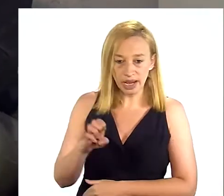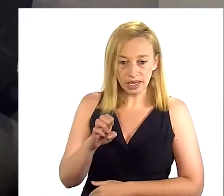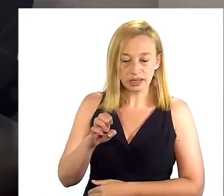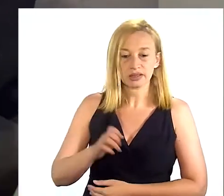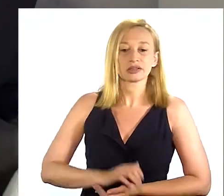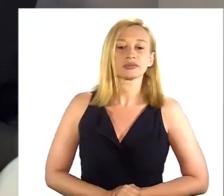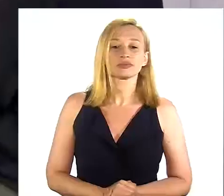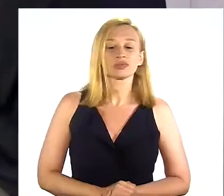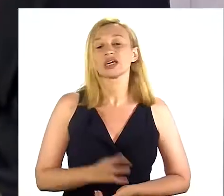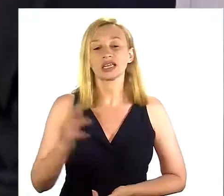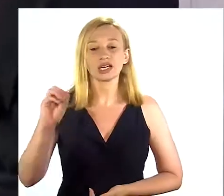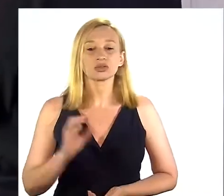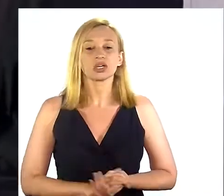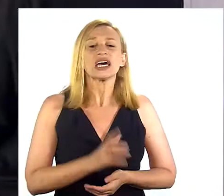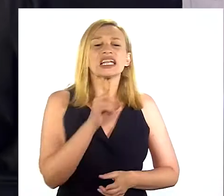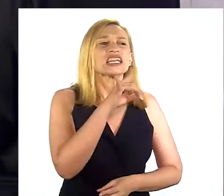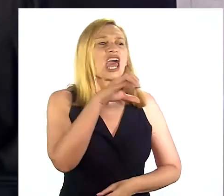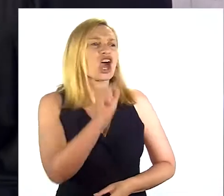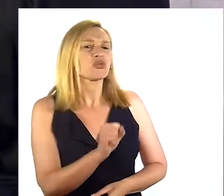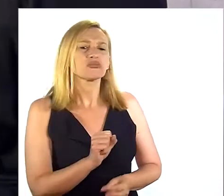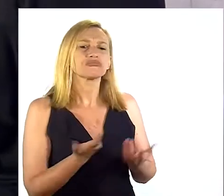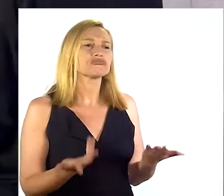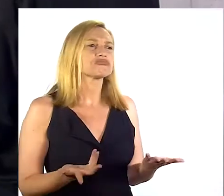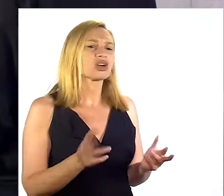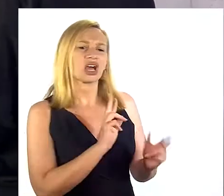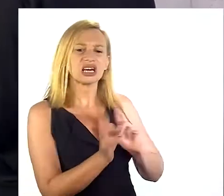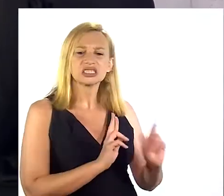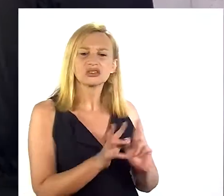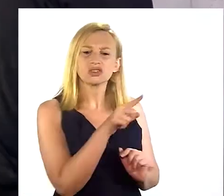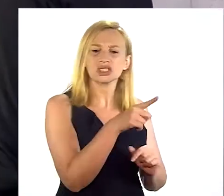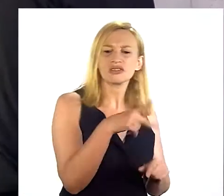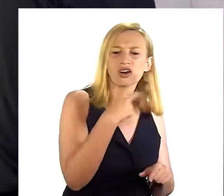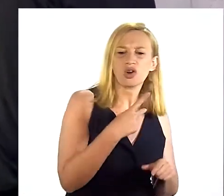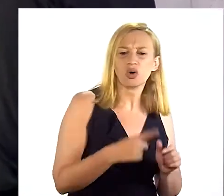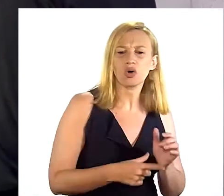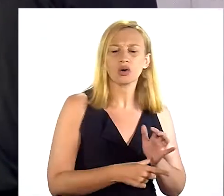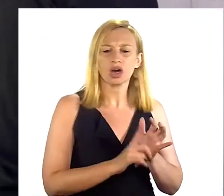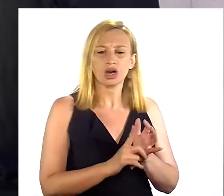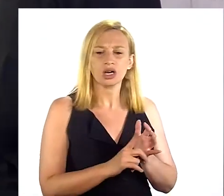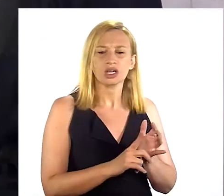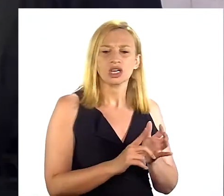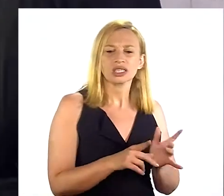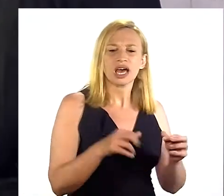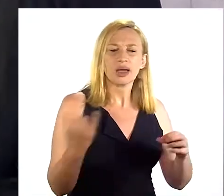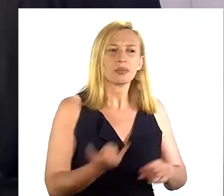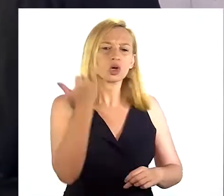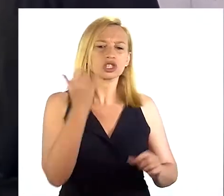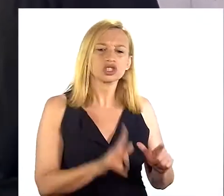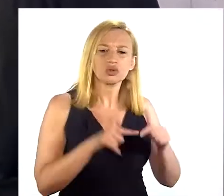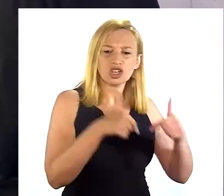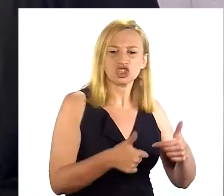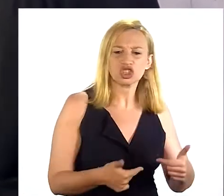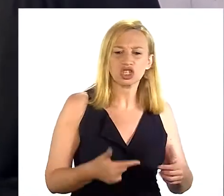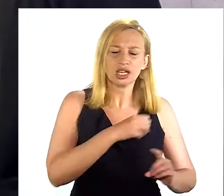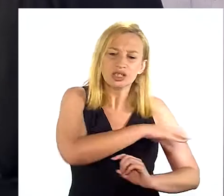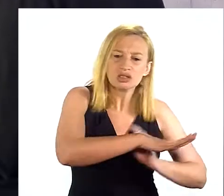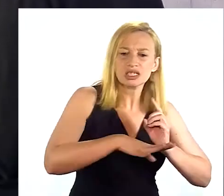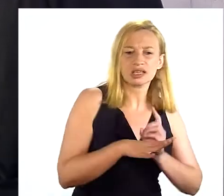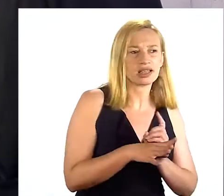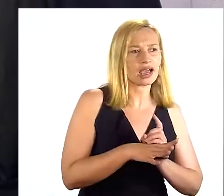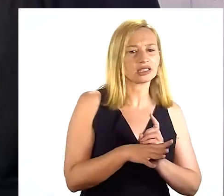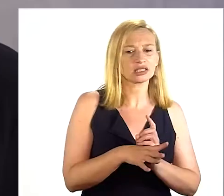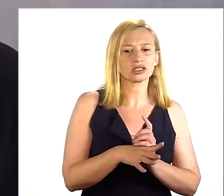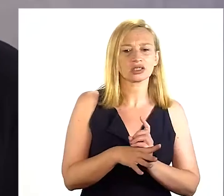Regazzi. Delmo, em relação a essa questão que você trouxe no bloco anterior, da importância da atuação da